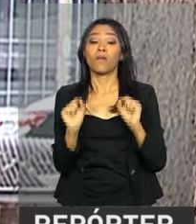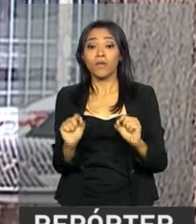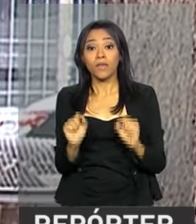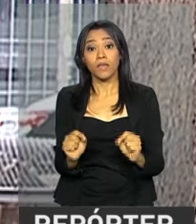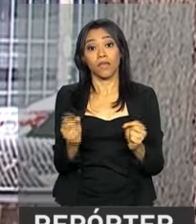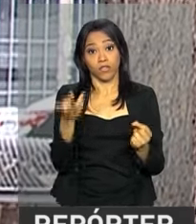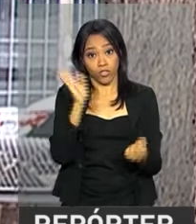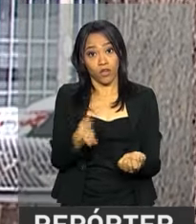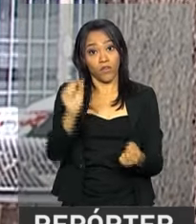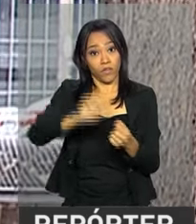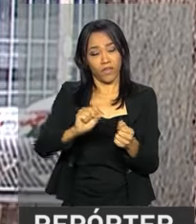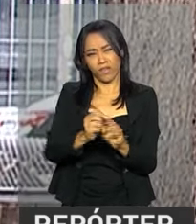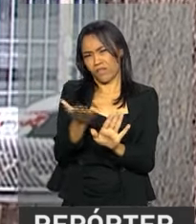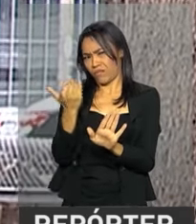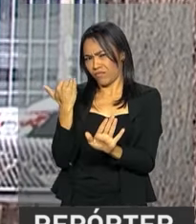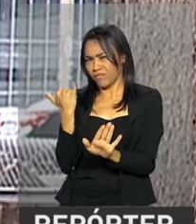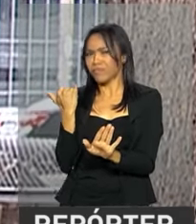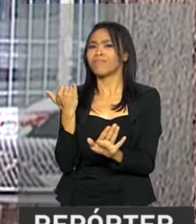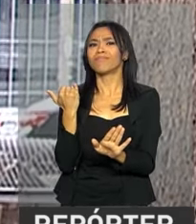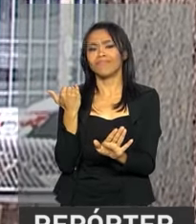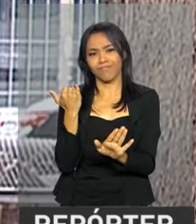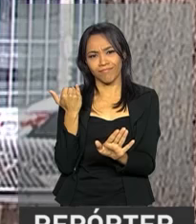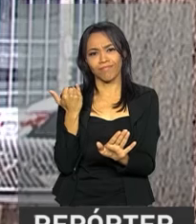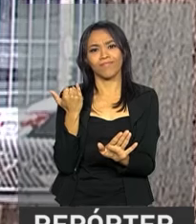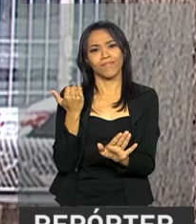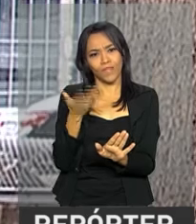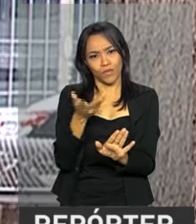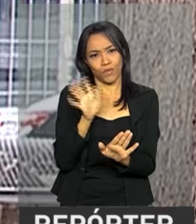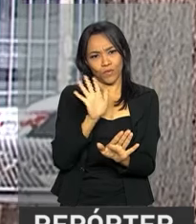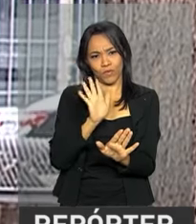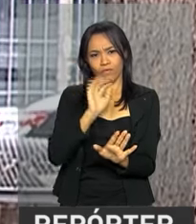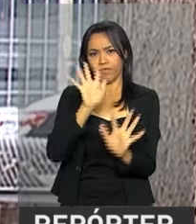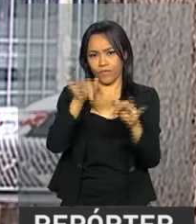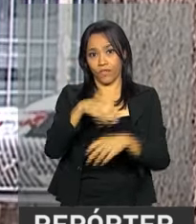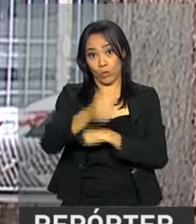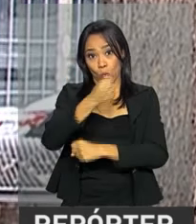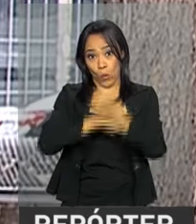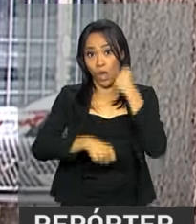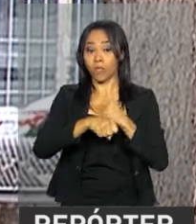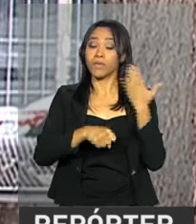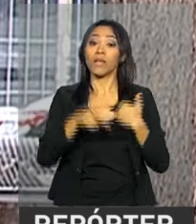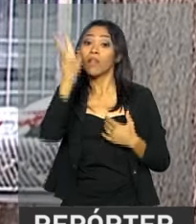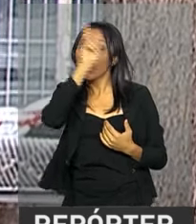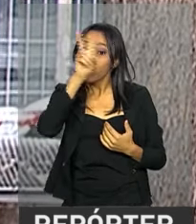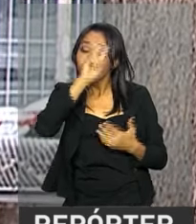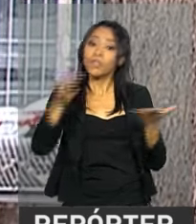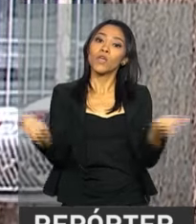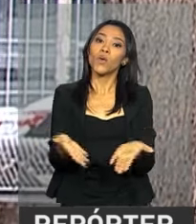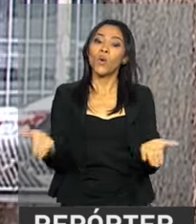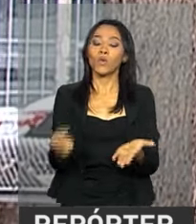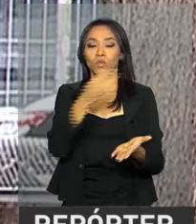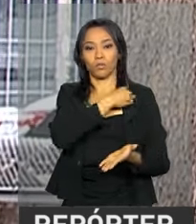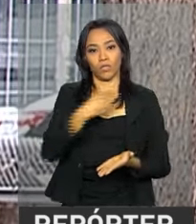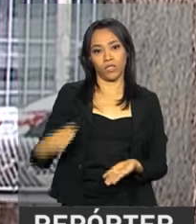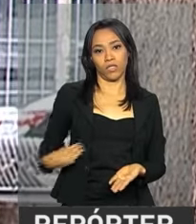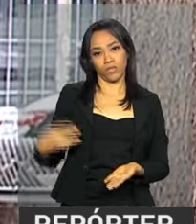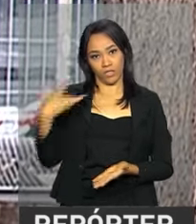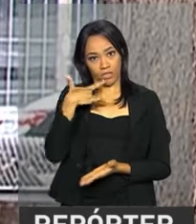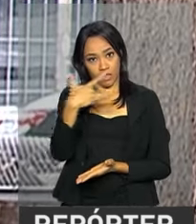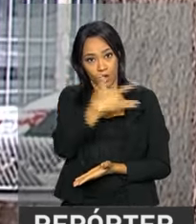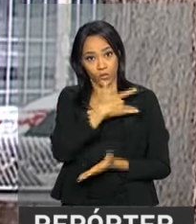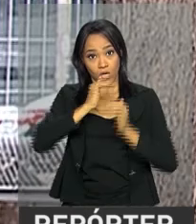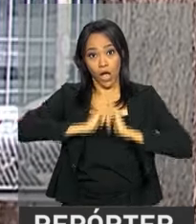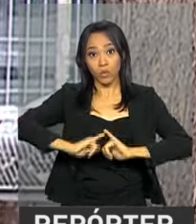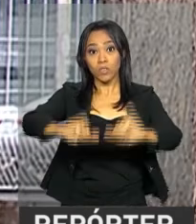foram feitas desde o início da questão no final do ano passado e lembrando Renata que hoje o ministro da saúde Ricardo Barros